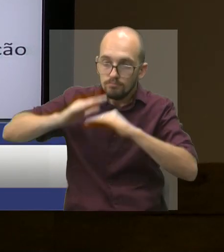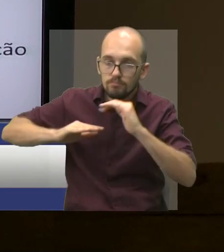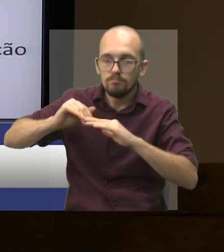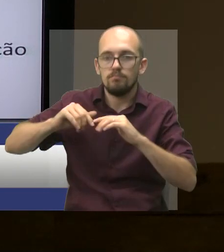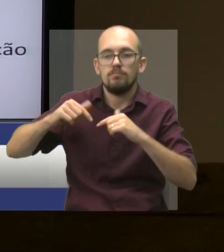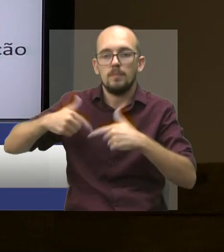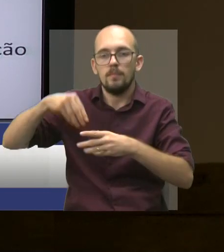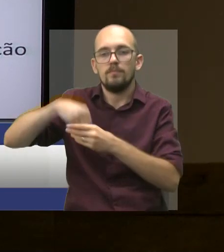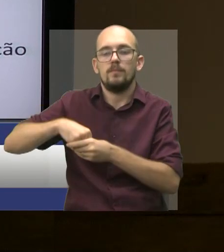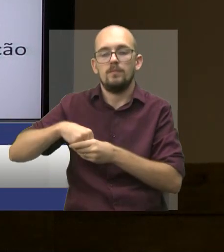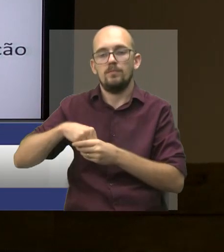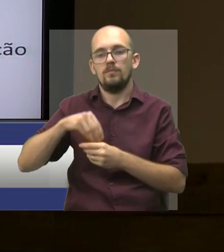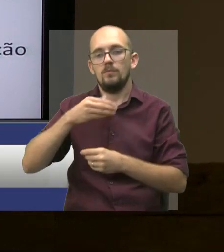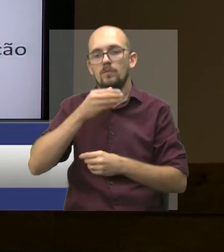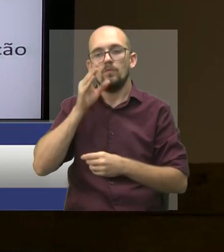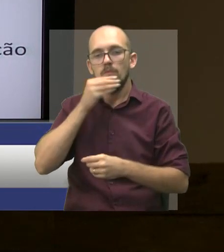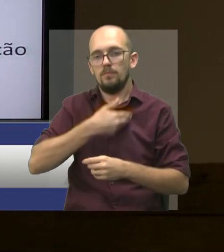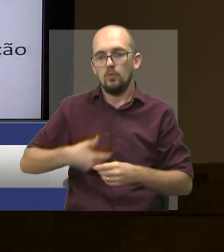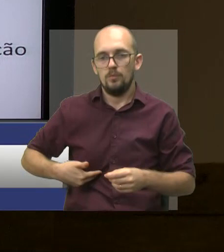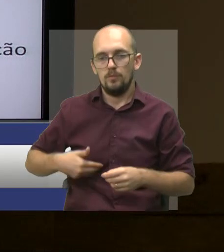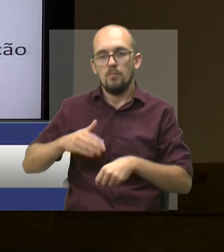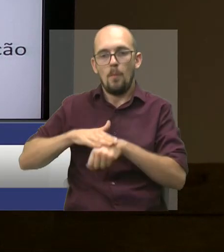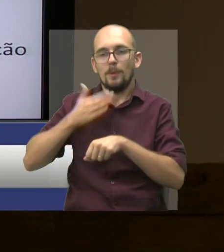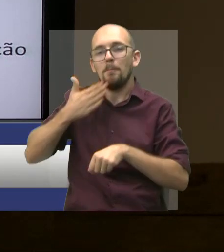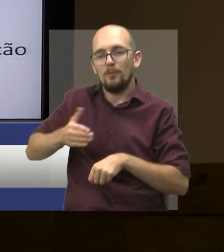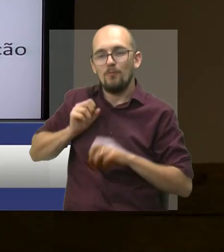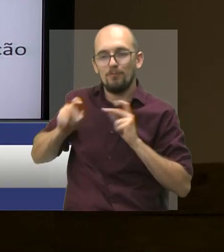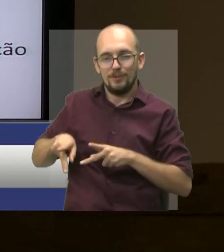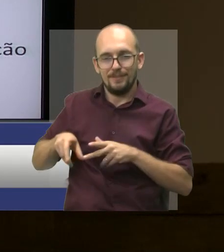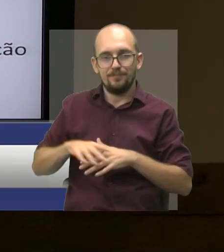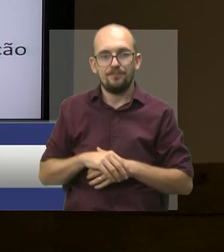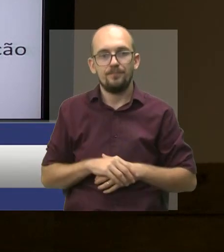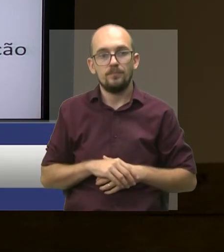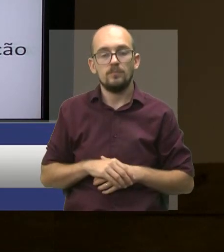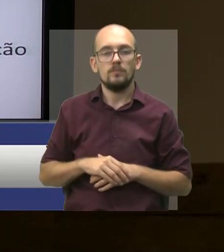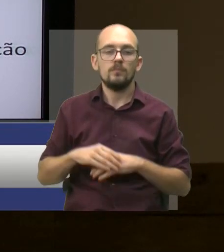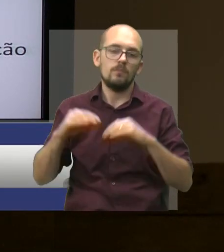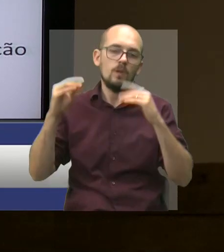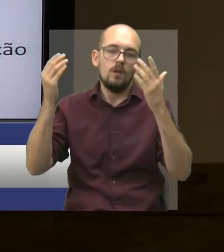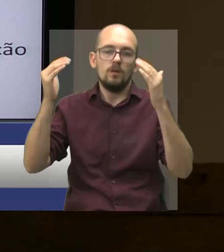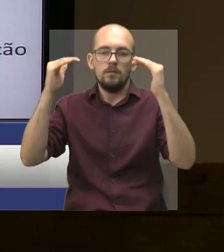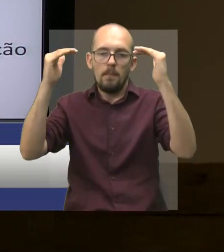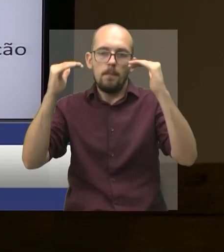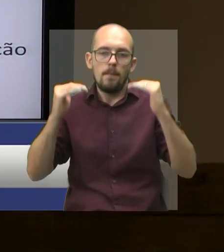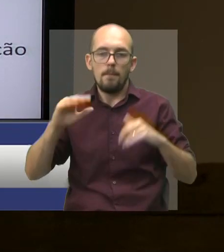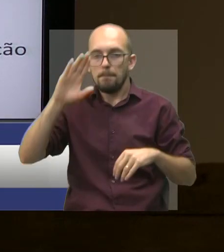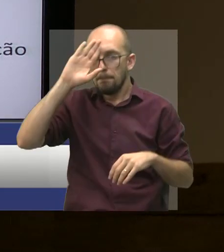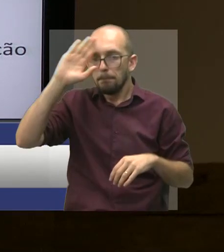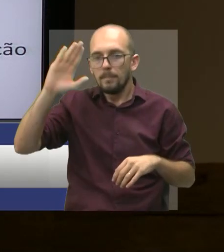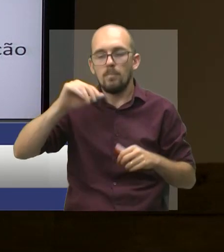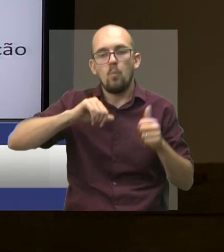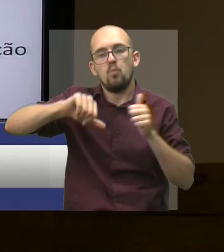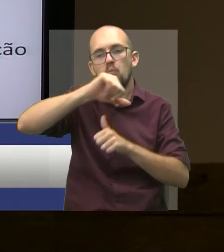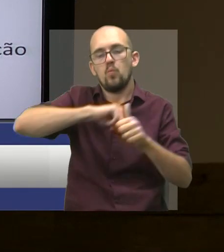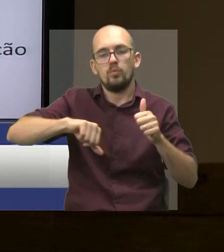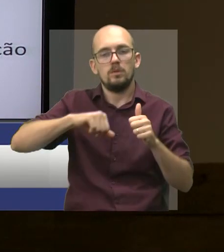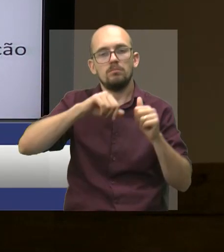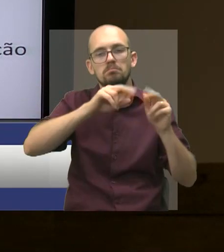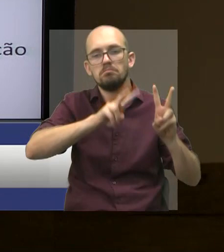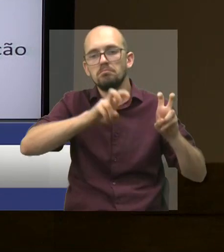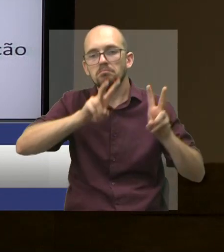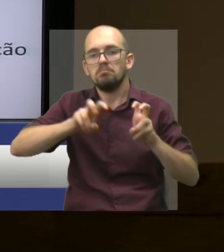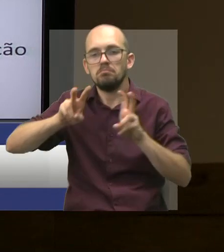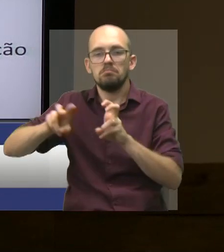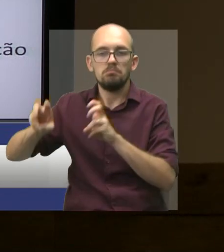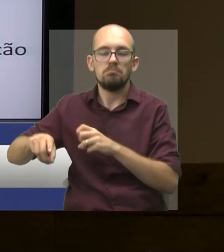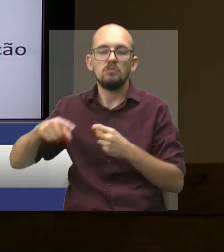pedido da aposentadoria. Essas são as principais mudanças que haverão nos tipos de benefícios se